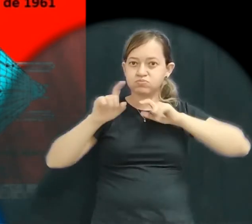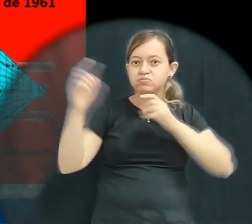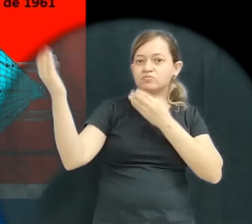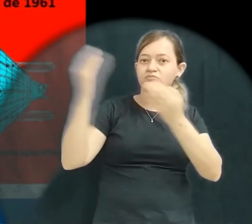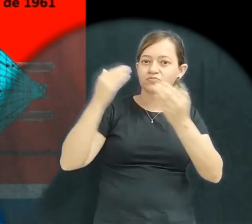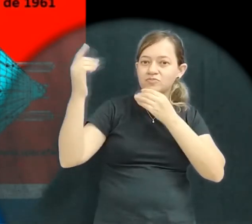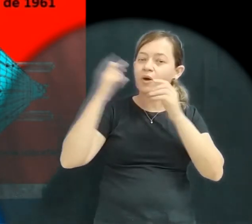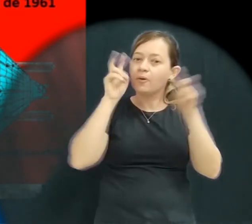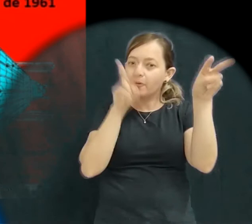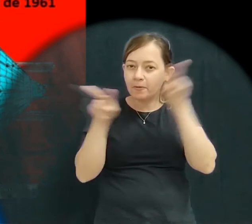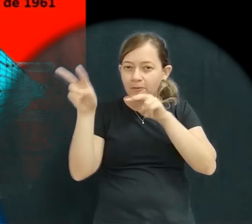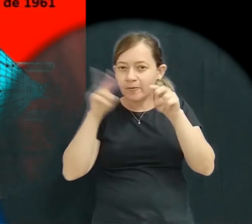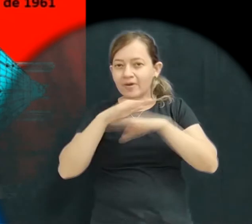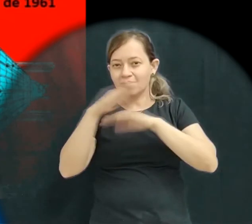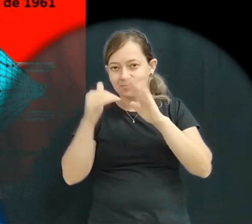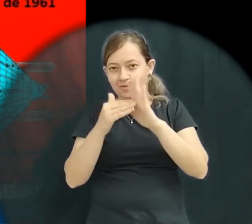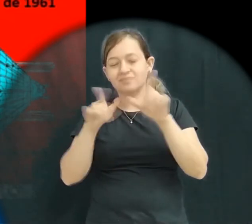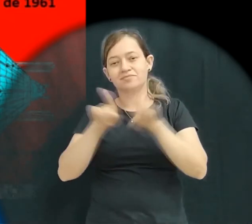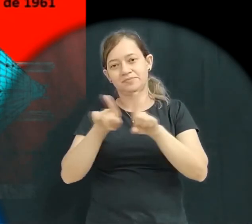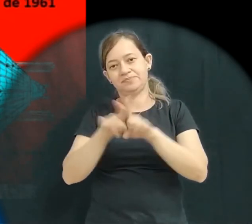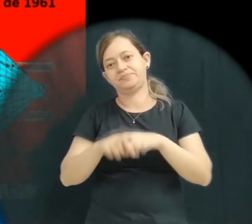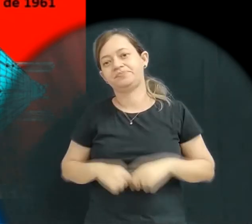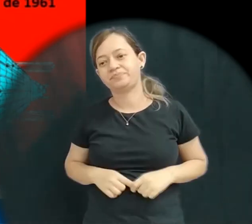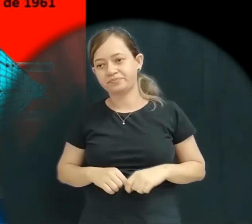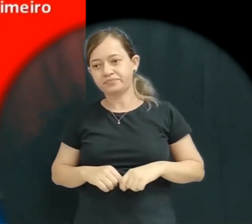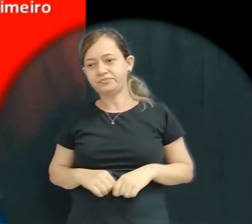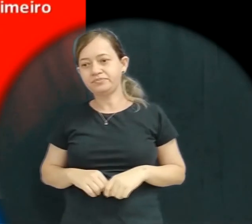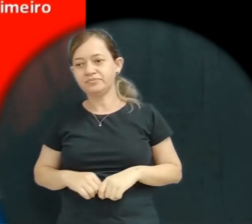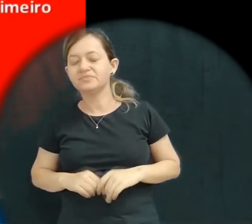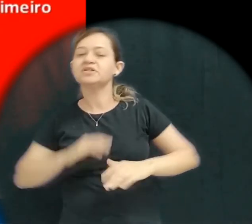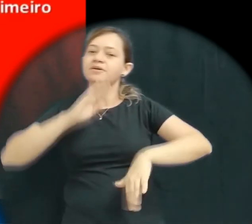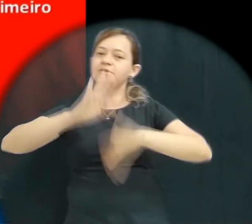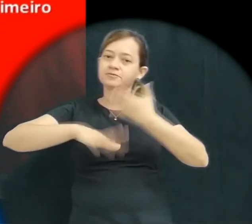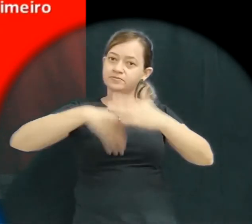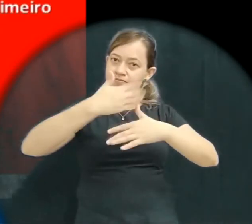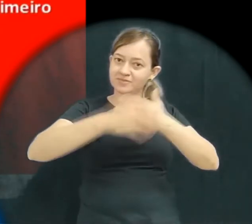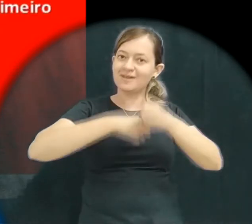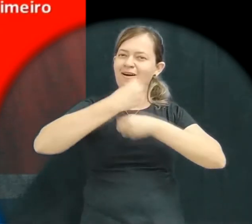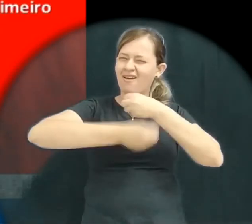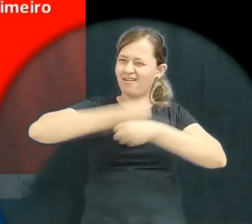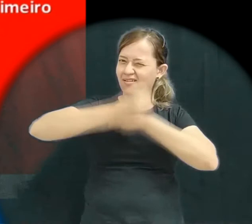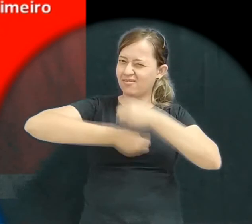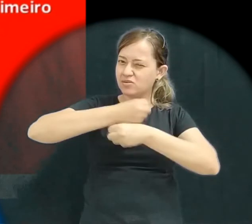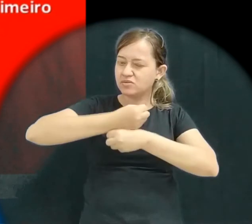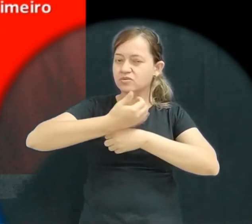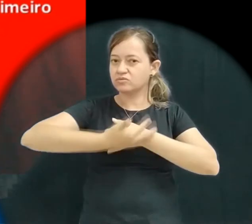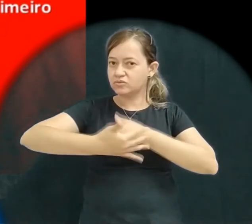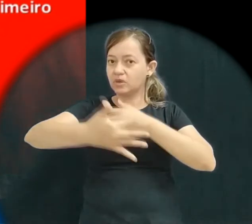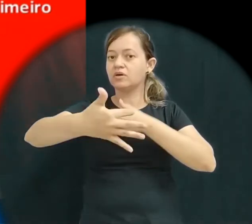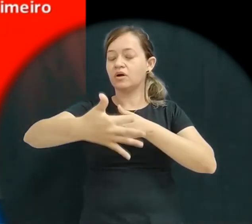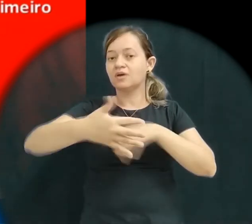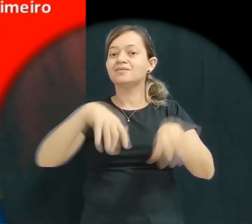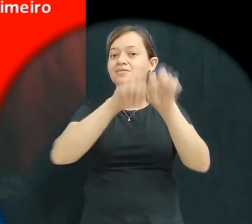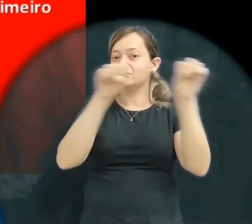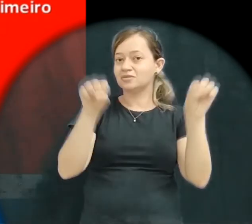satélite artificial orbitando o satélite natural. Com o passar do tempo, devido à priorização